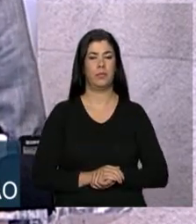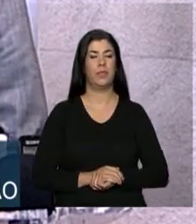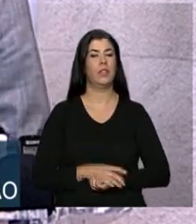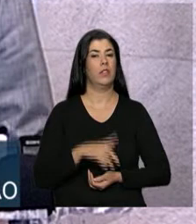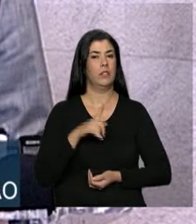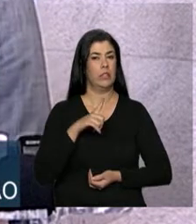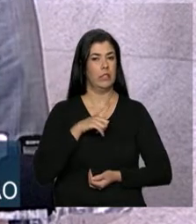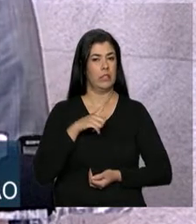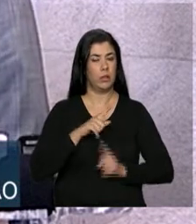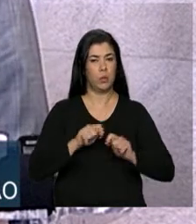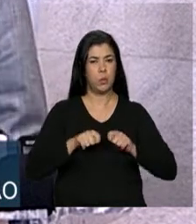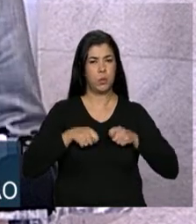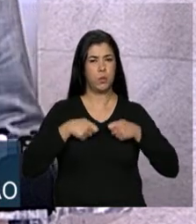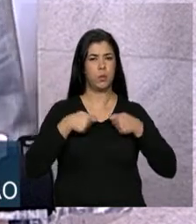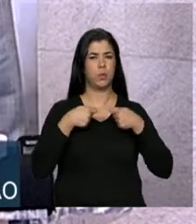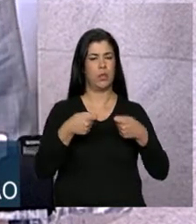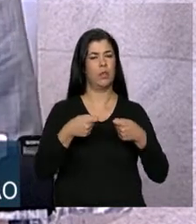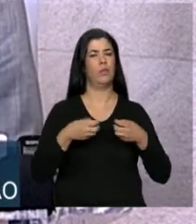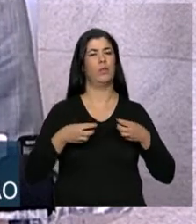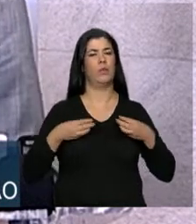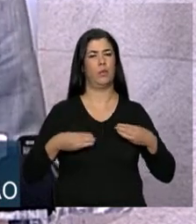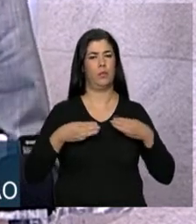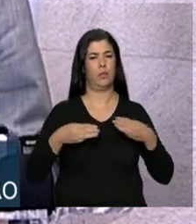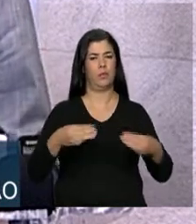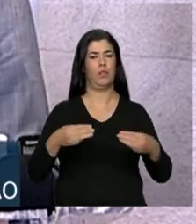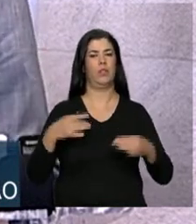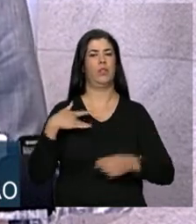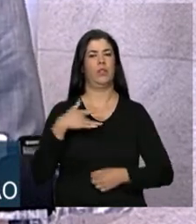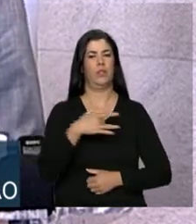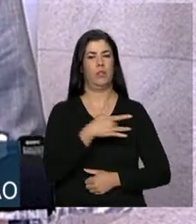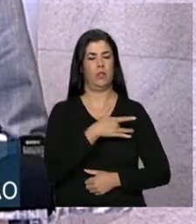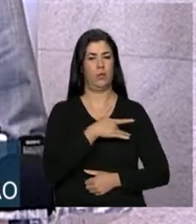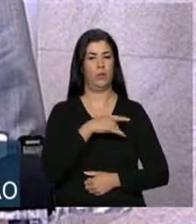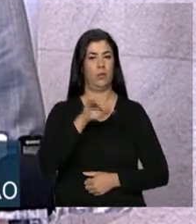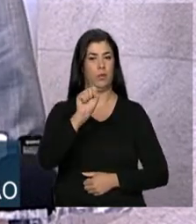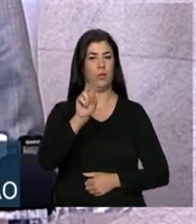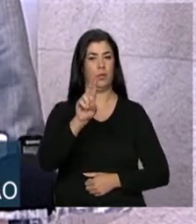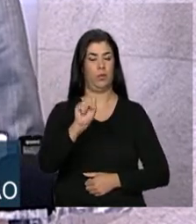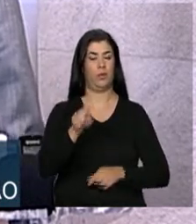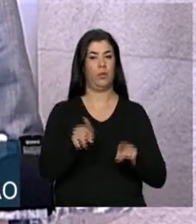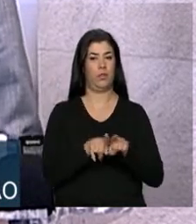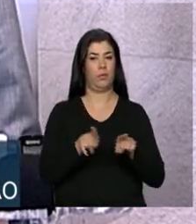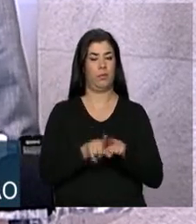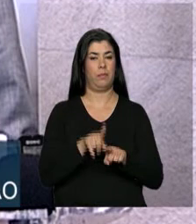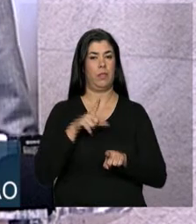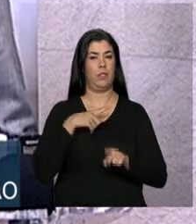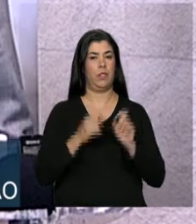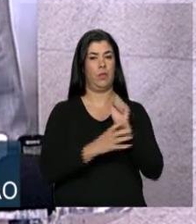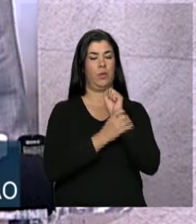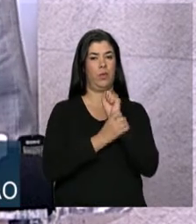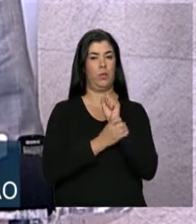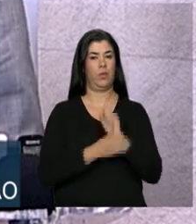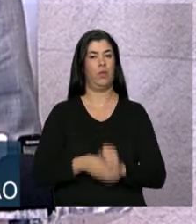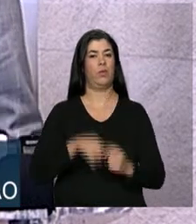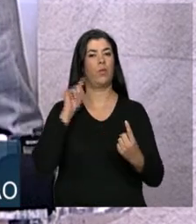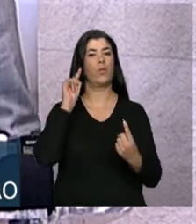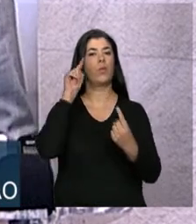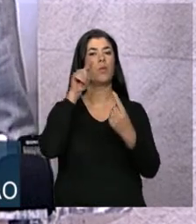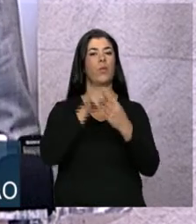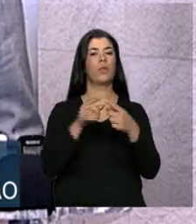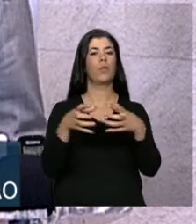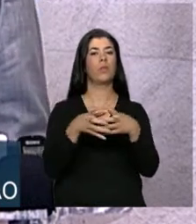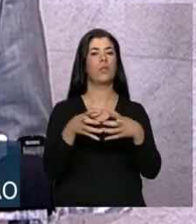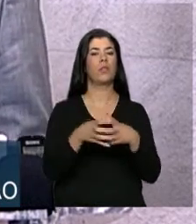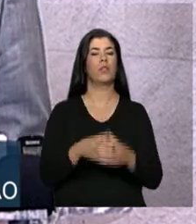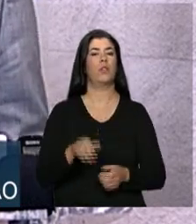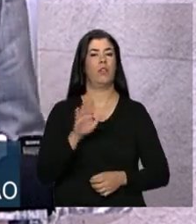grande esforço do Ministério da Saúde, do SUS, é garantir a todo público-alvo, crianças